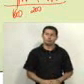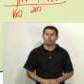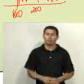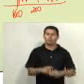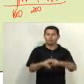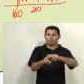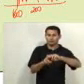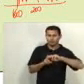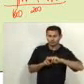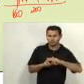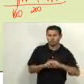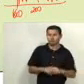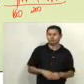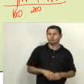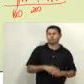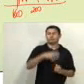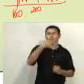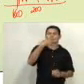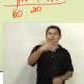Portanto,